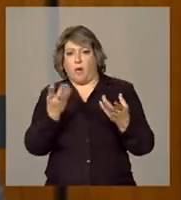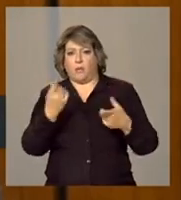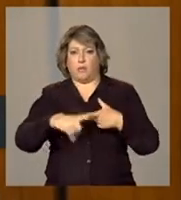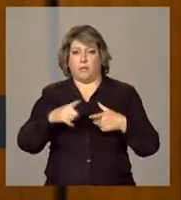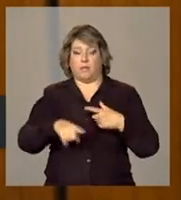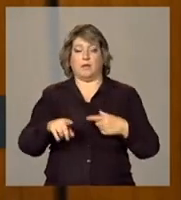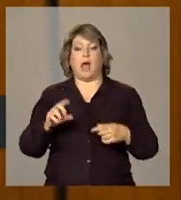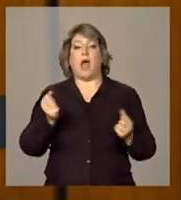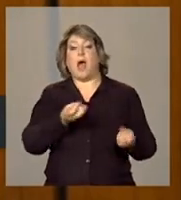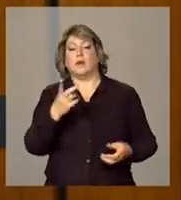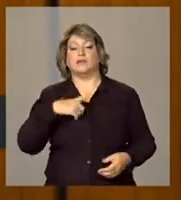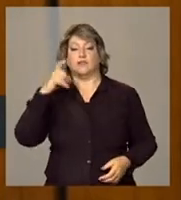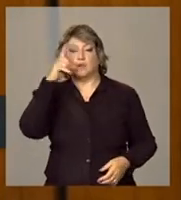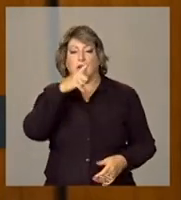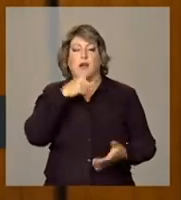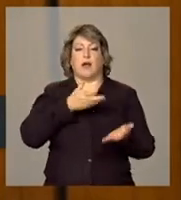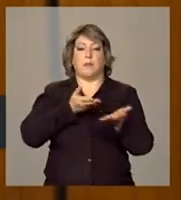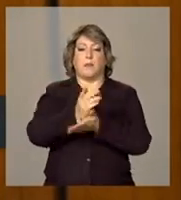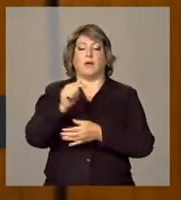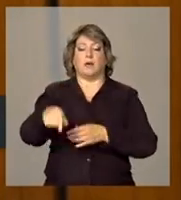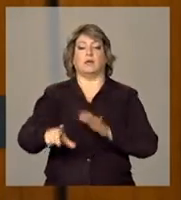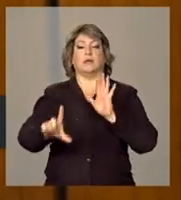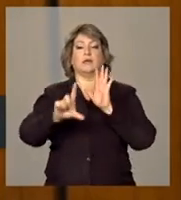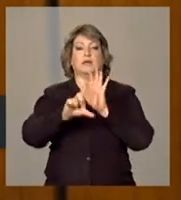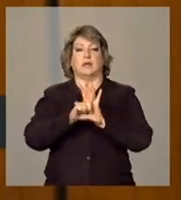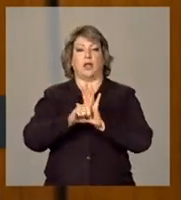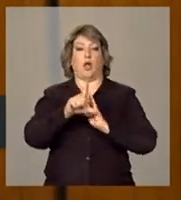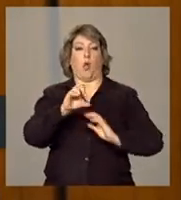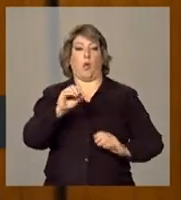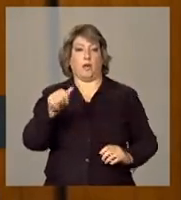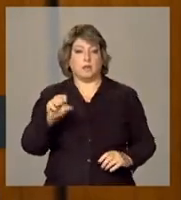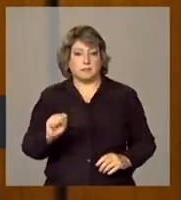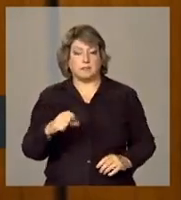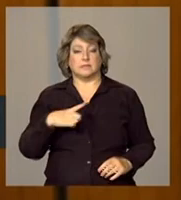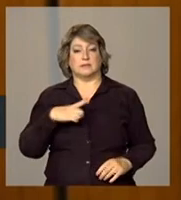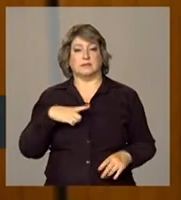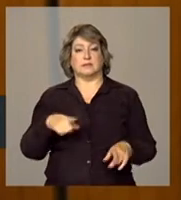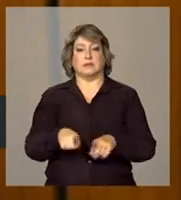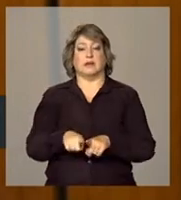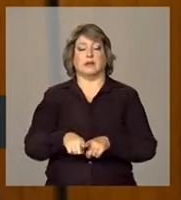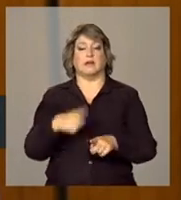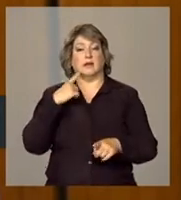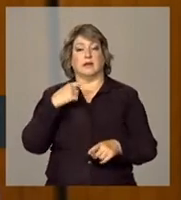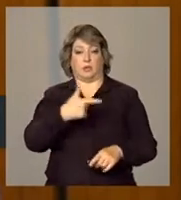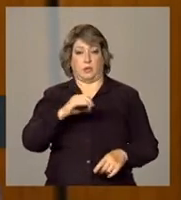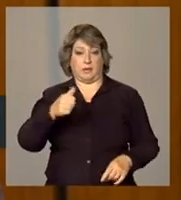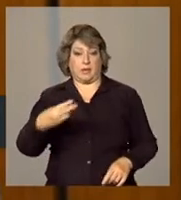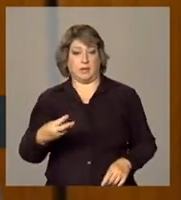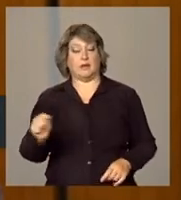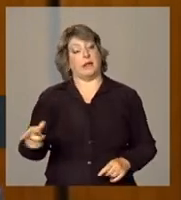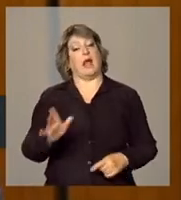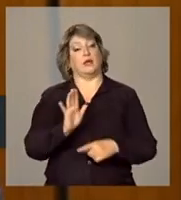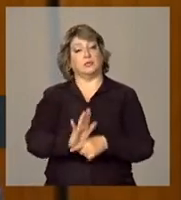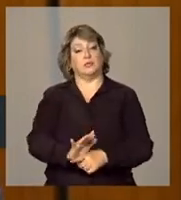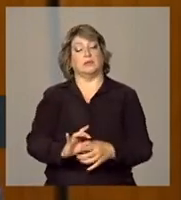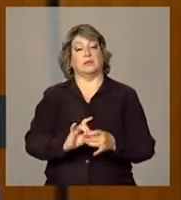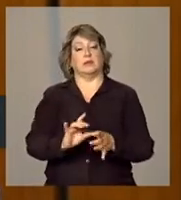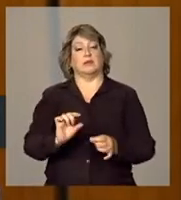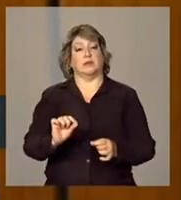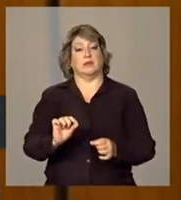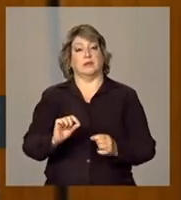dificuldade em aprovar Inclusive a mudança na lei de diretrizes orçamentárias de 2013 que permitiria o abatimento também dos